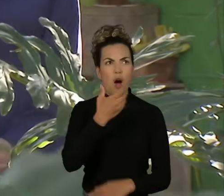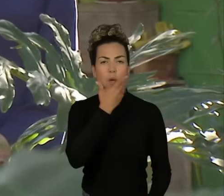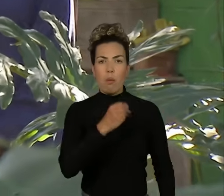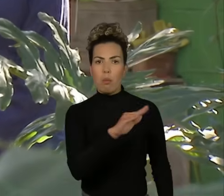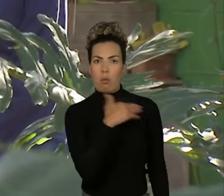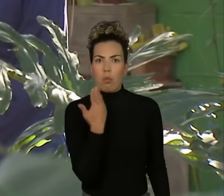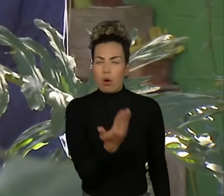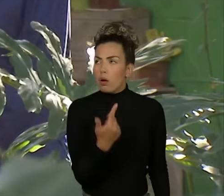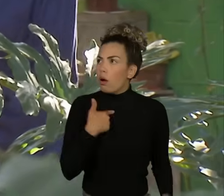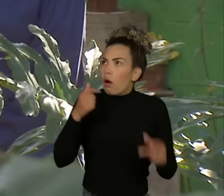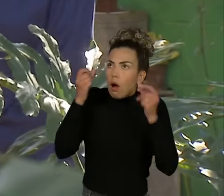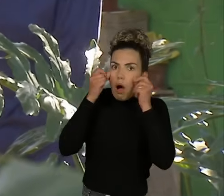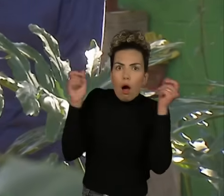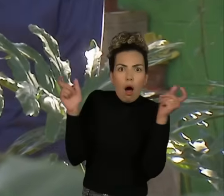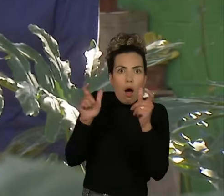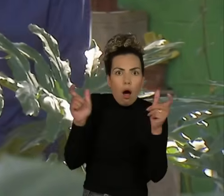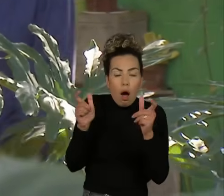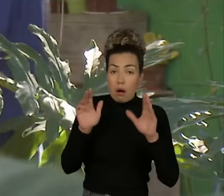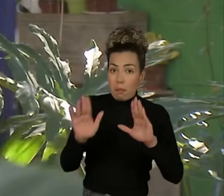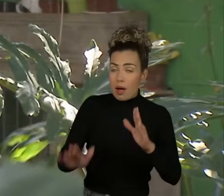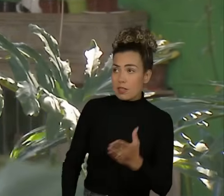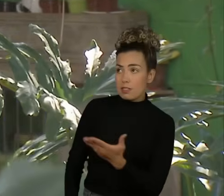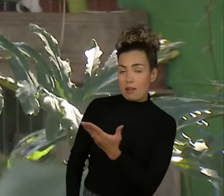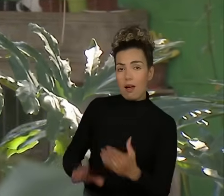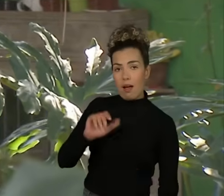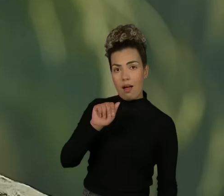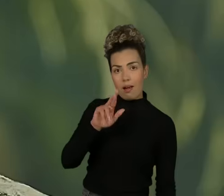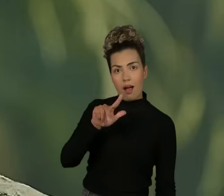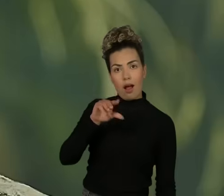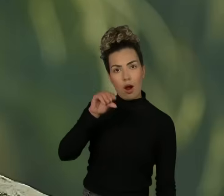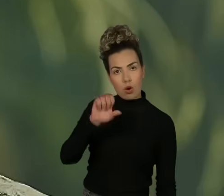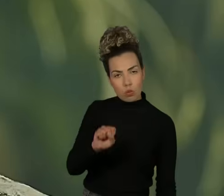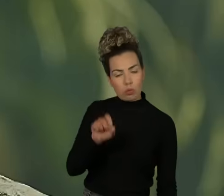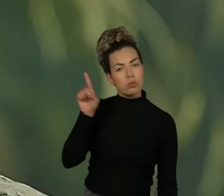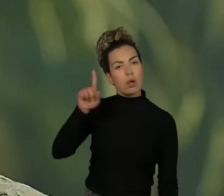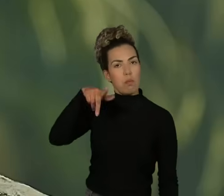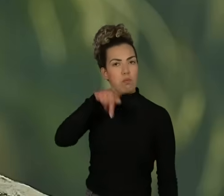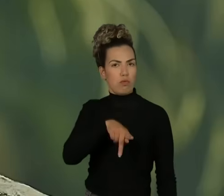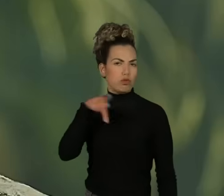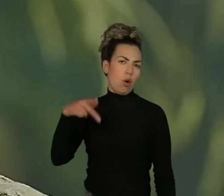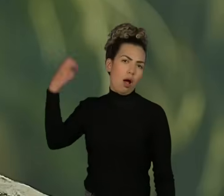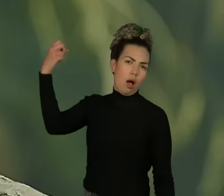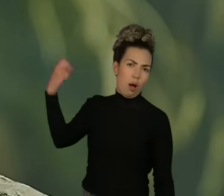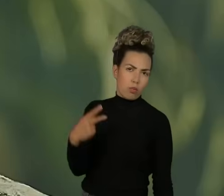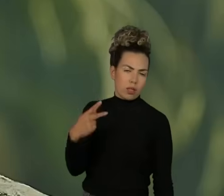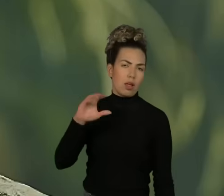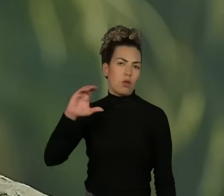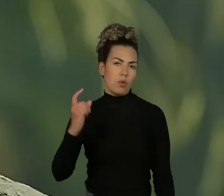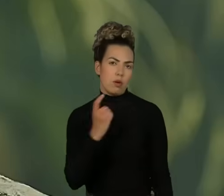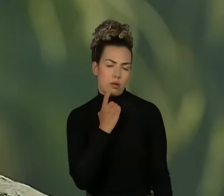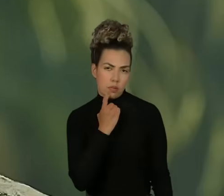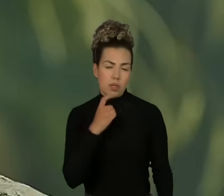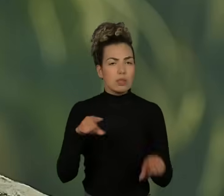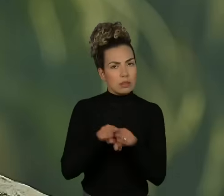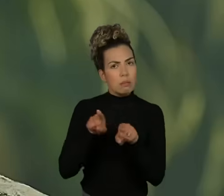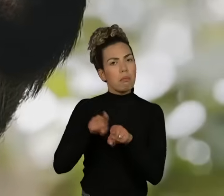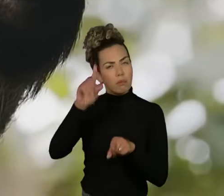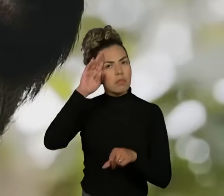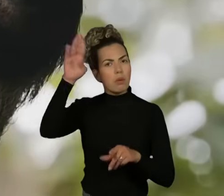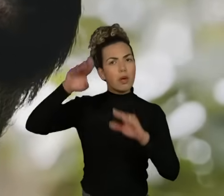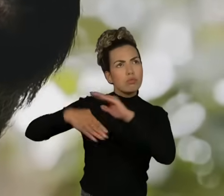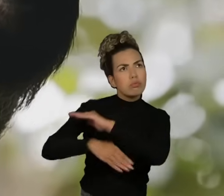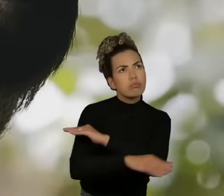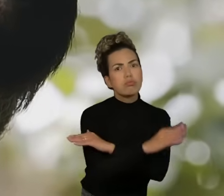Carlos Joly, professor emérito da Universidade de Campinas e coordenador da Plataforma Brasileira de Biodiversidade